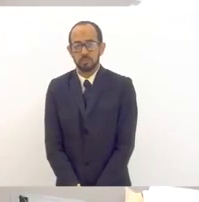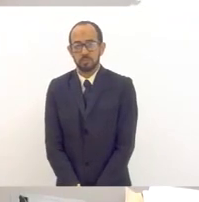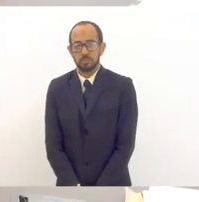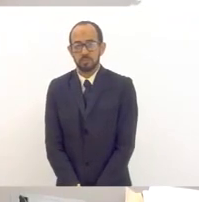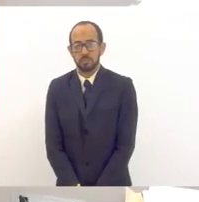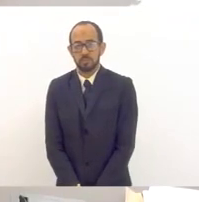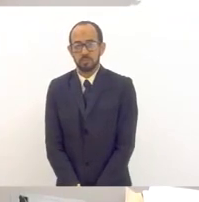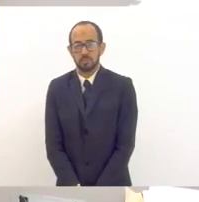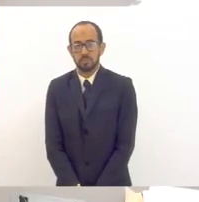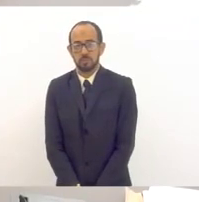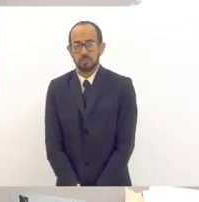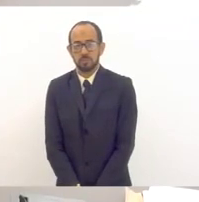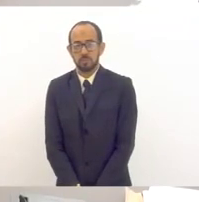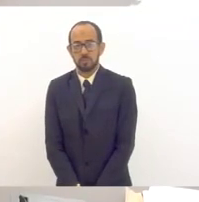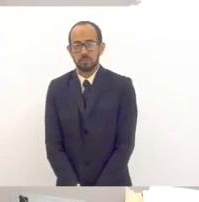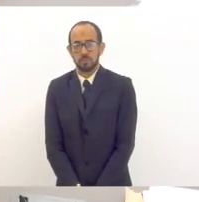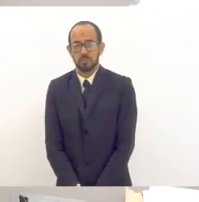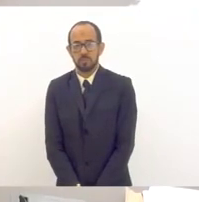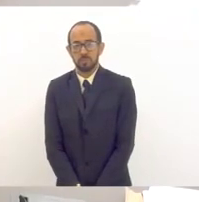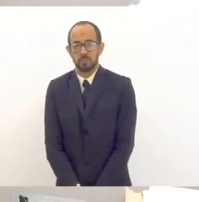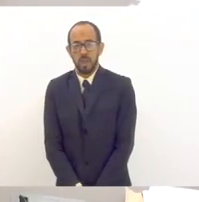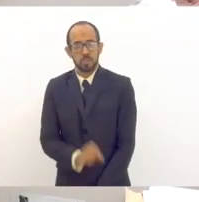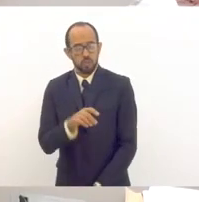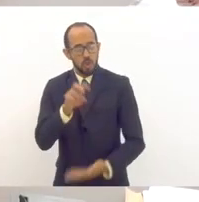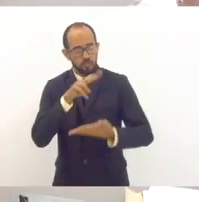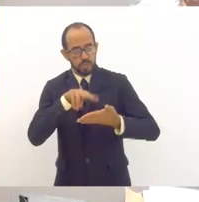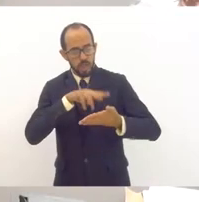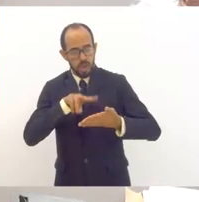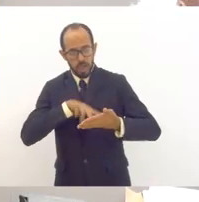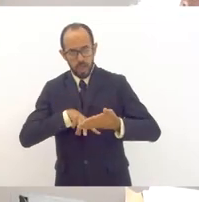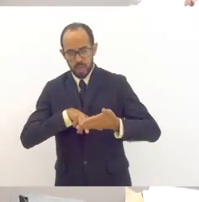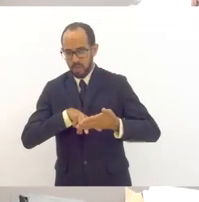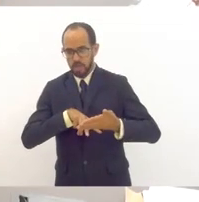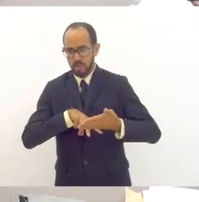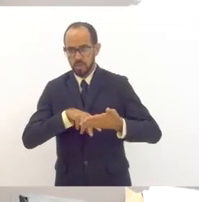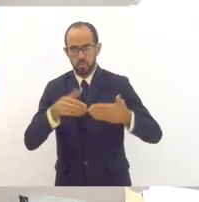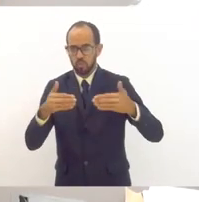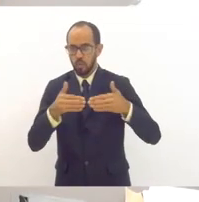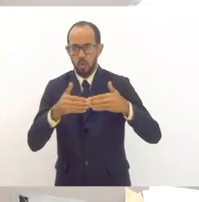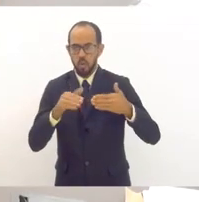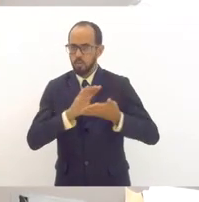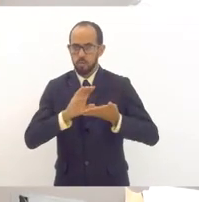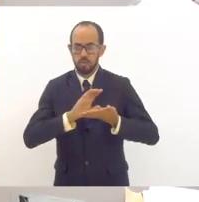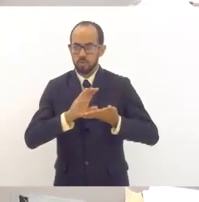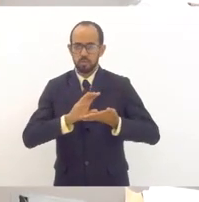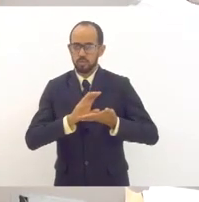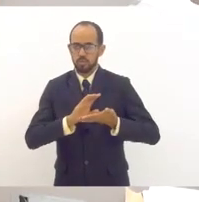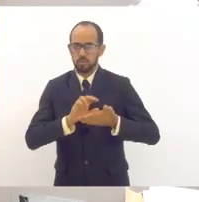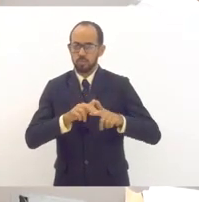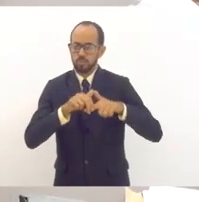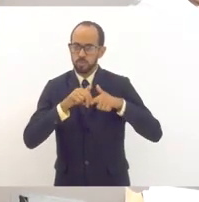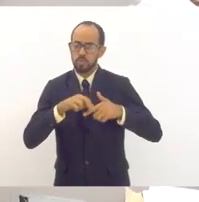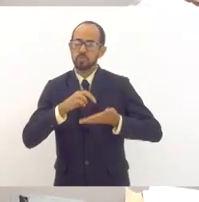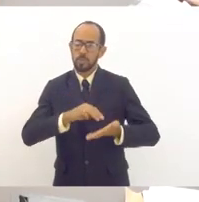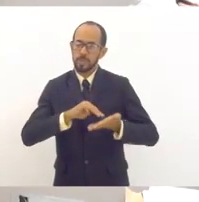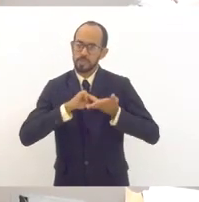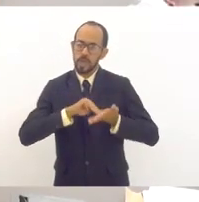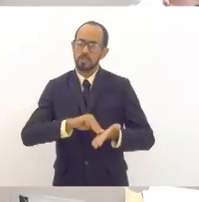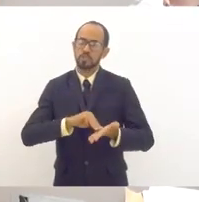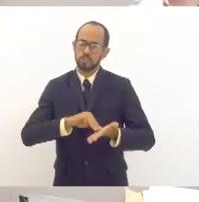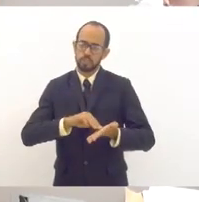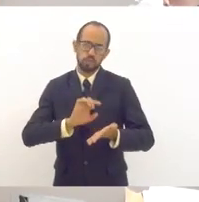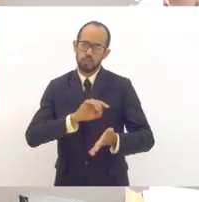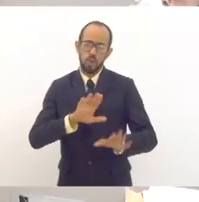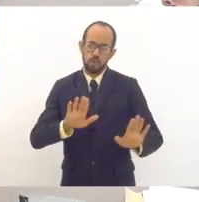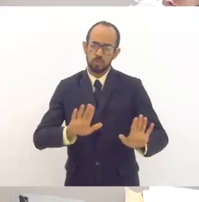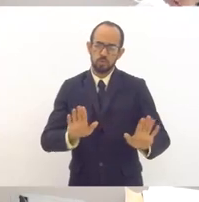não sabe é só você ler é incondicional é que tanto é que veio a mensagem só isso